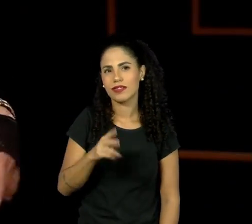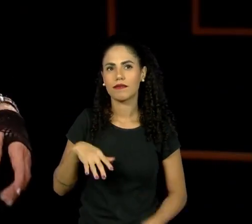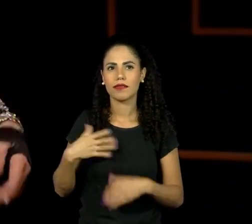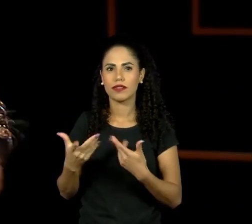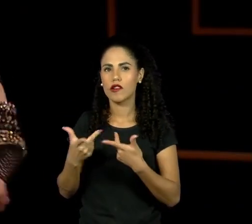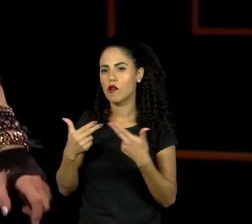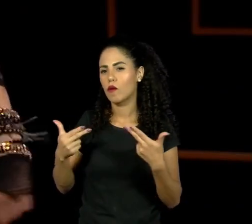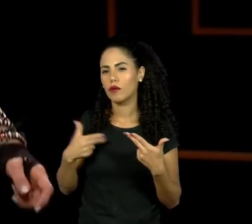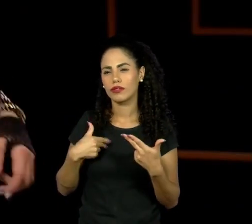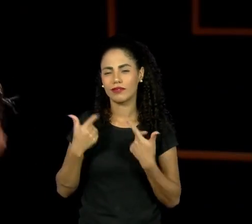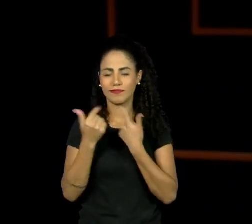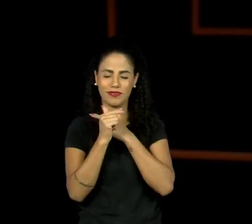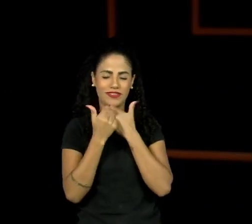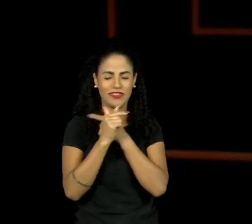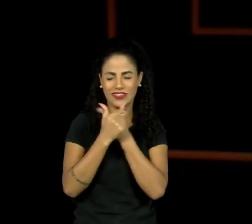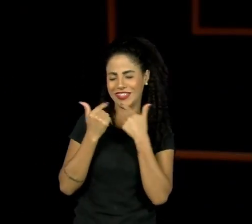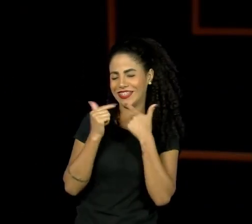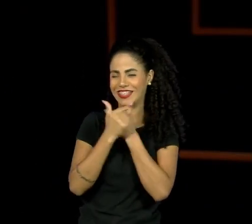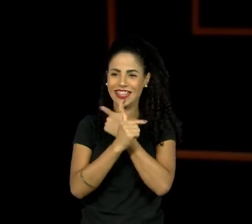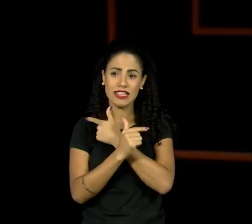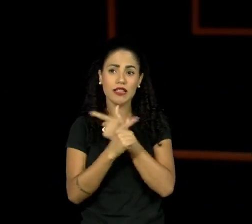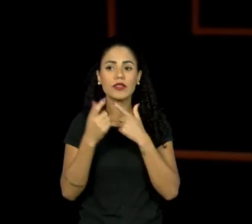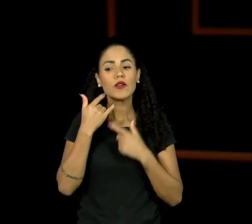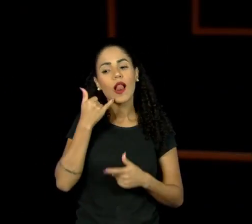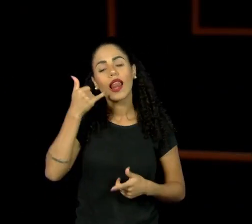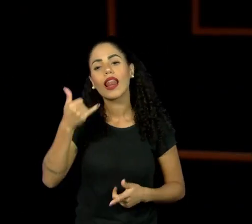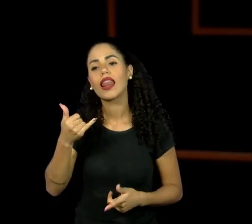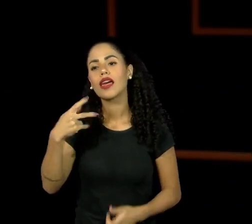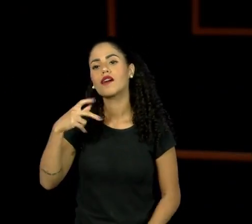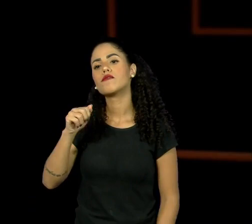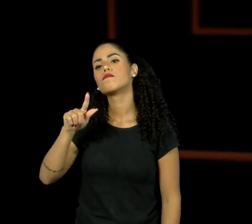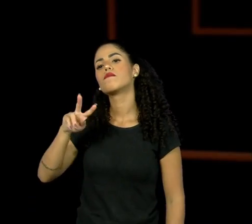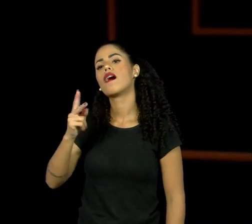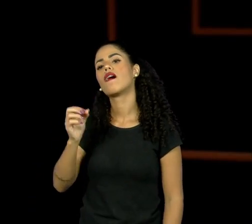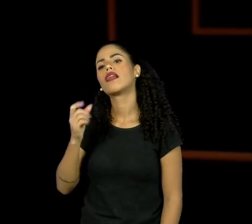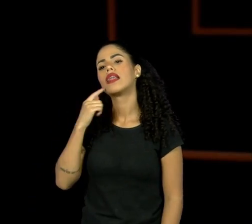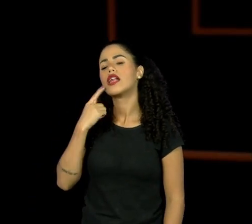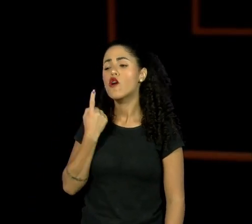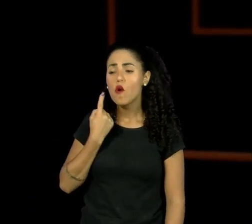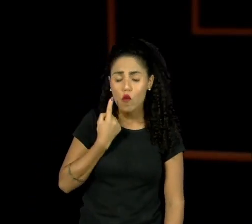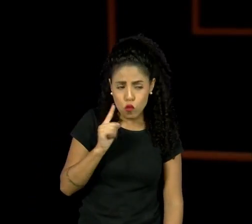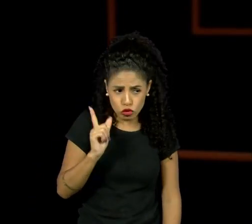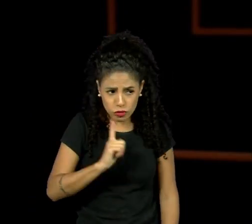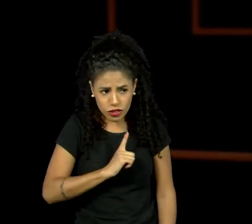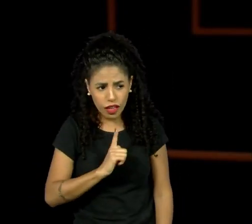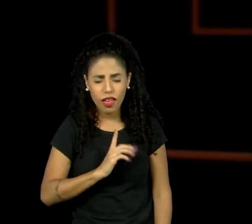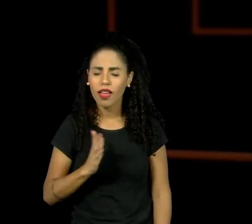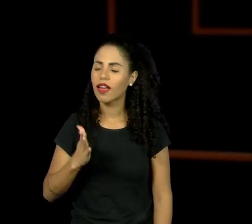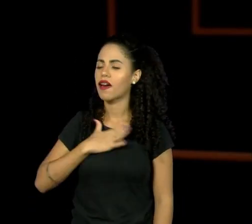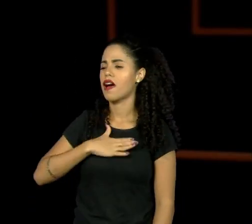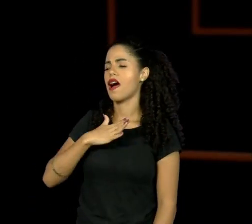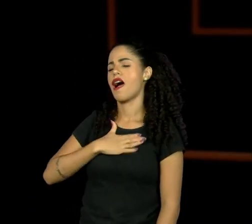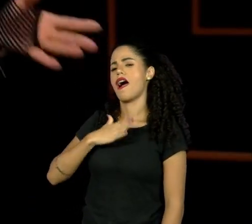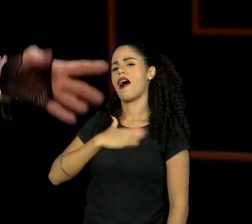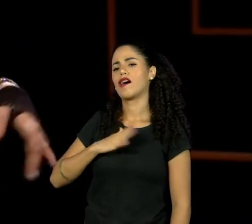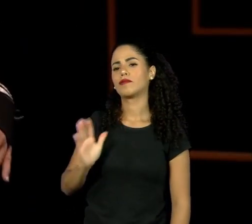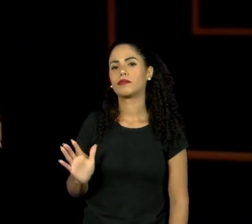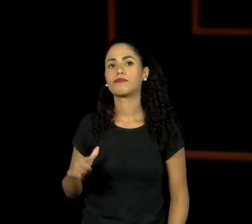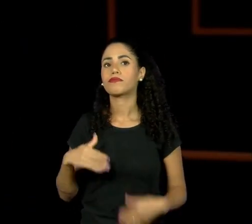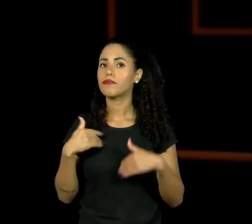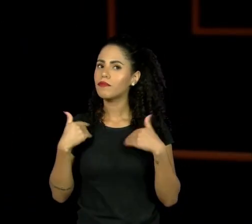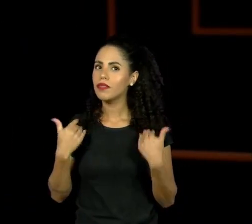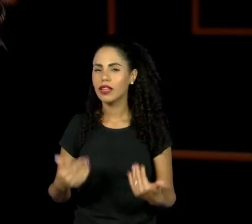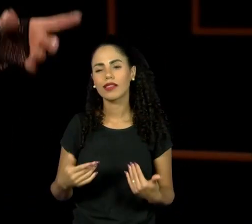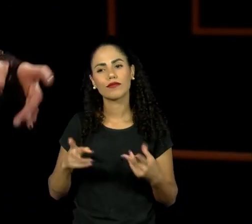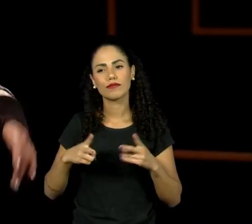gente de tanto rir, né? Então, às vezes eu ligo pro Paulinho e falo, Paulinho, qual é a piada última que você tem? Calma, hein? Conta. É sempre... E aí